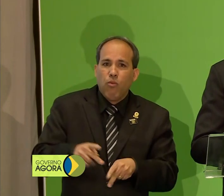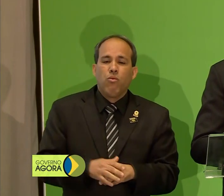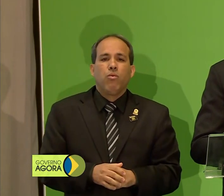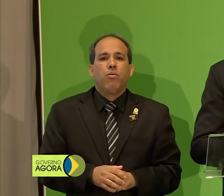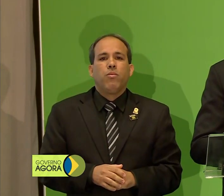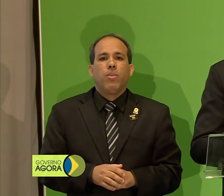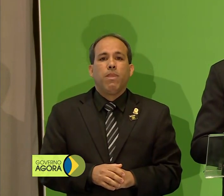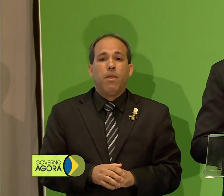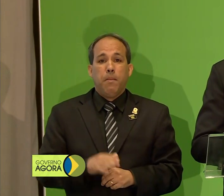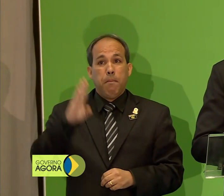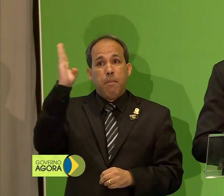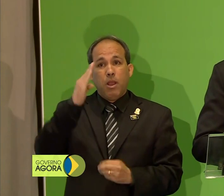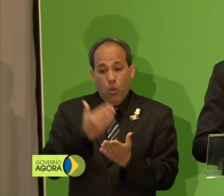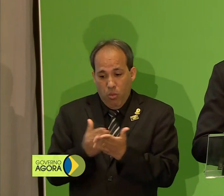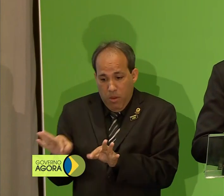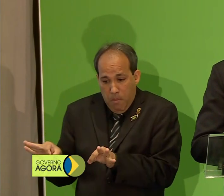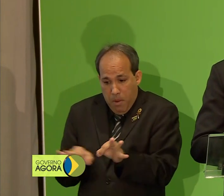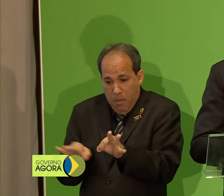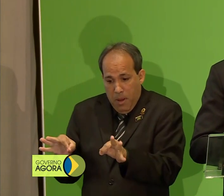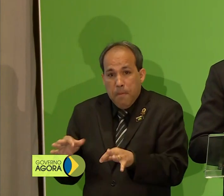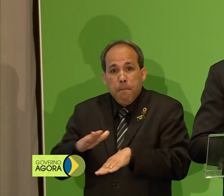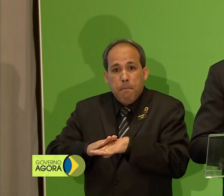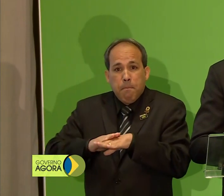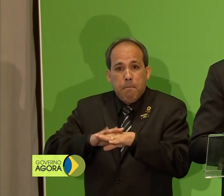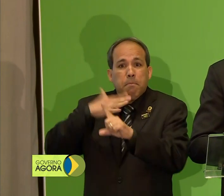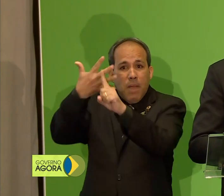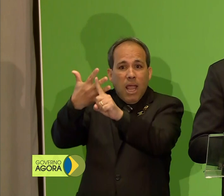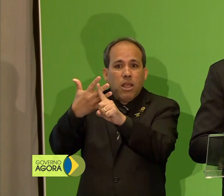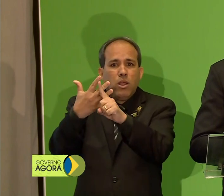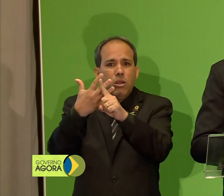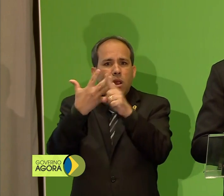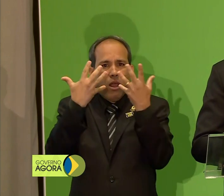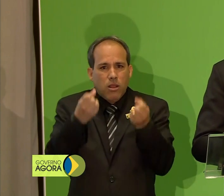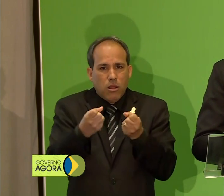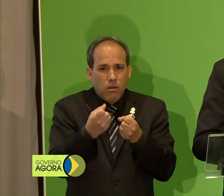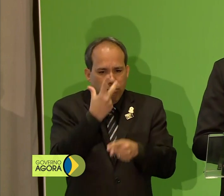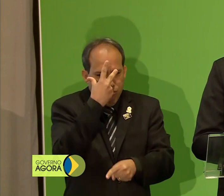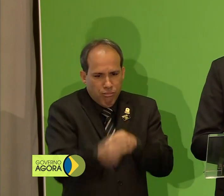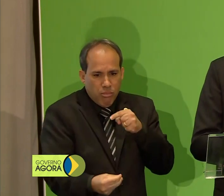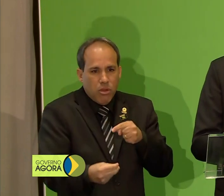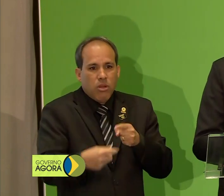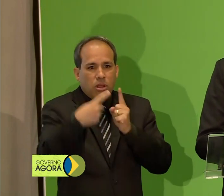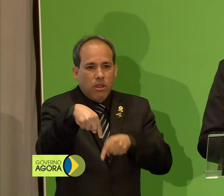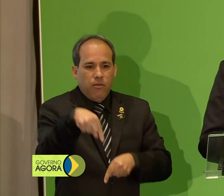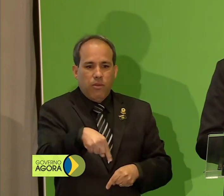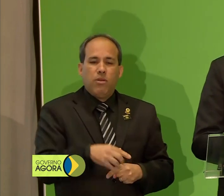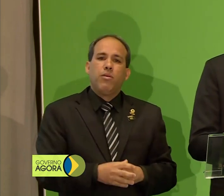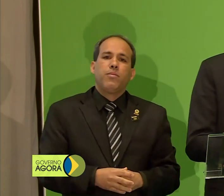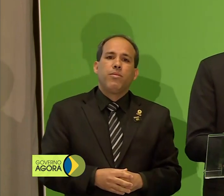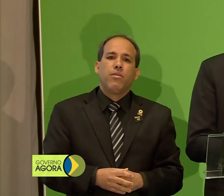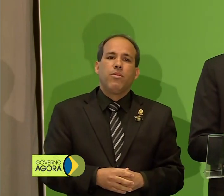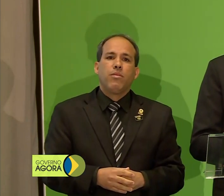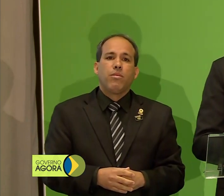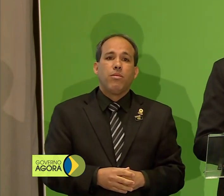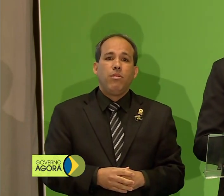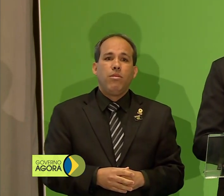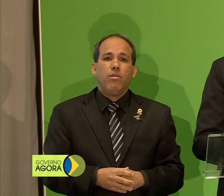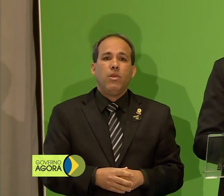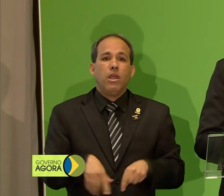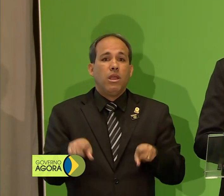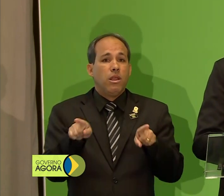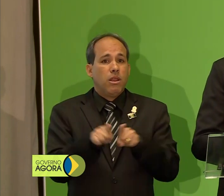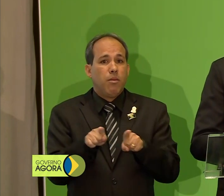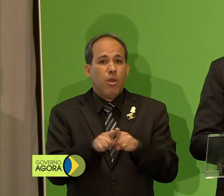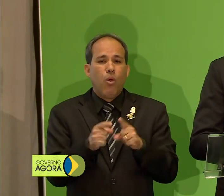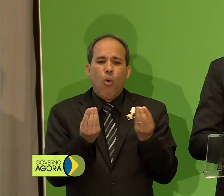está se preparando cada vez mais para enfrentar esses desafios. Na questão econômica, como disse, a